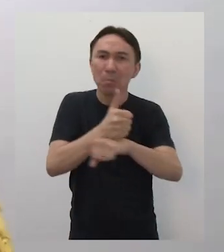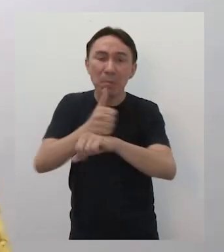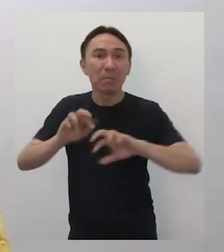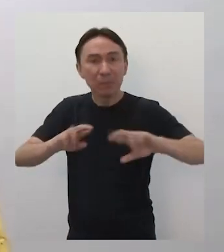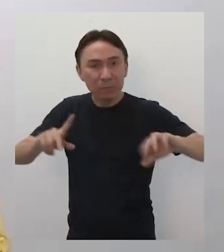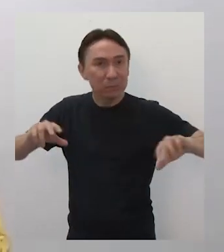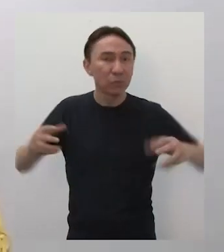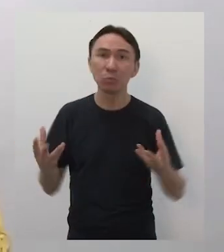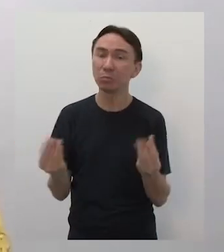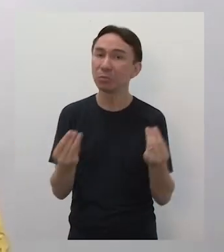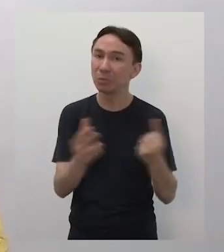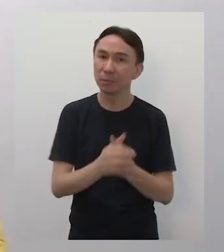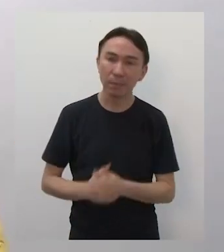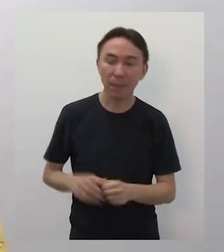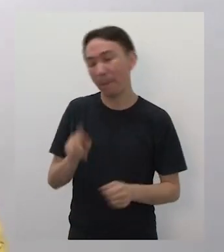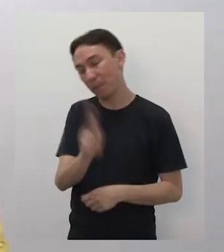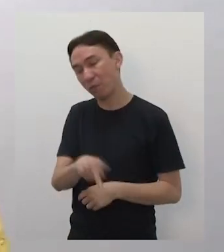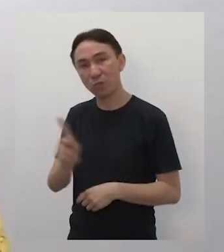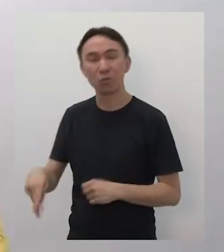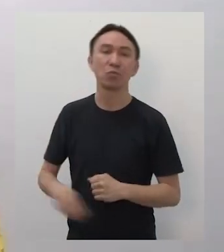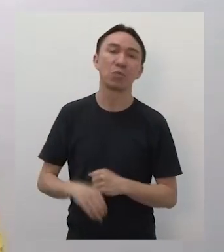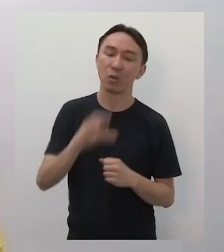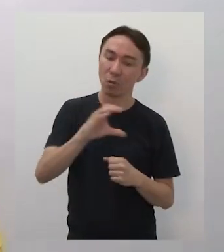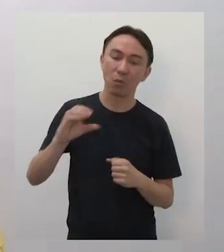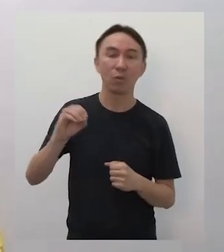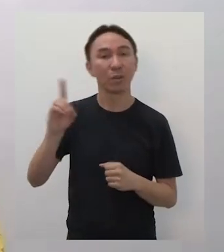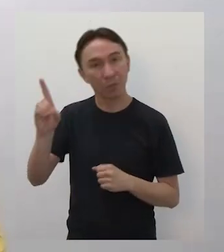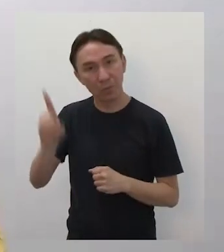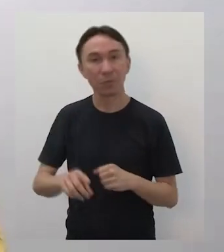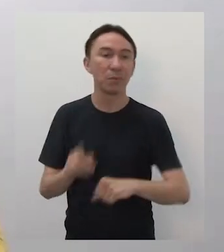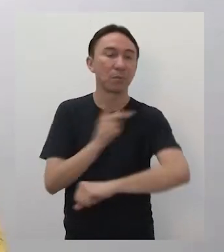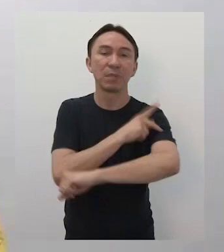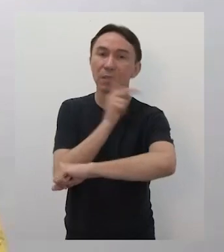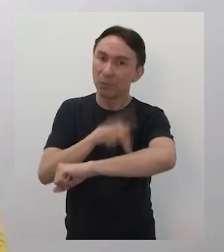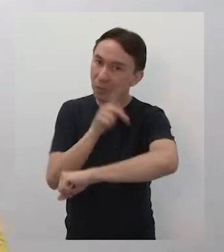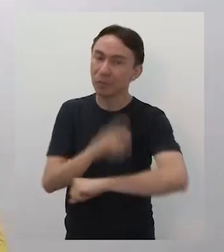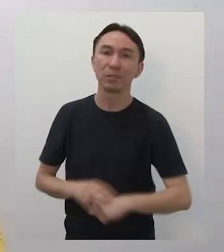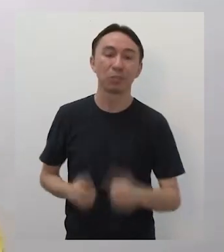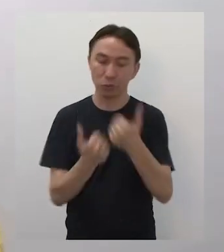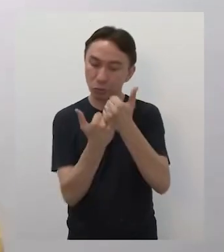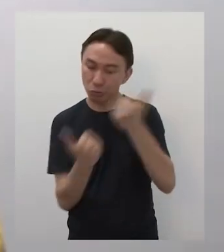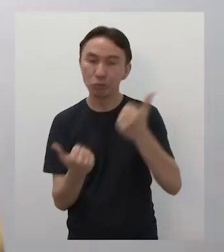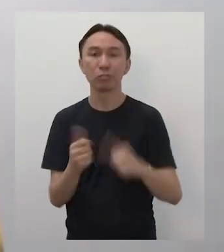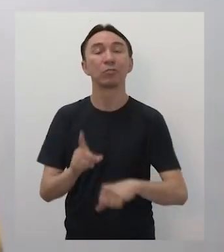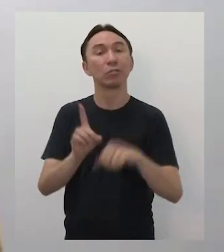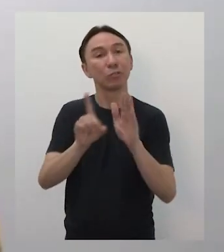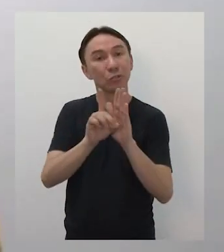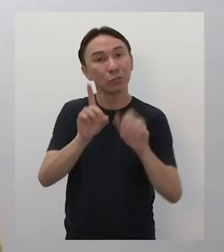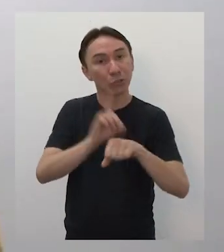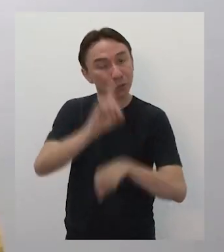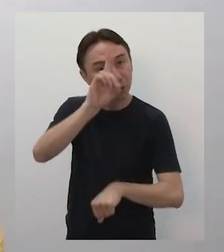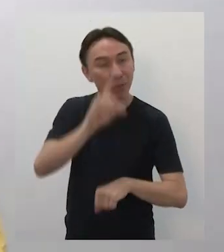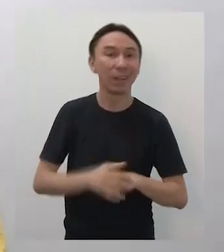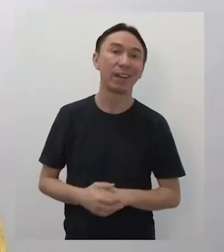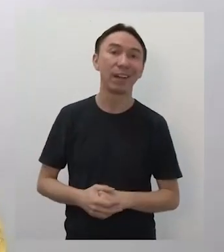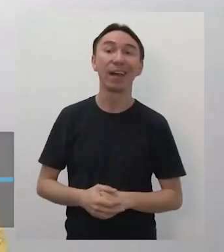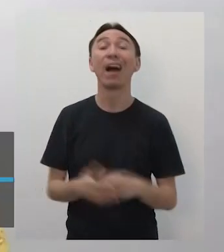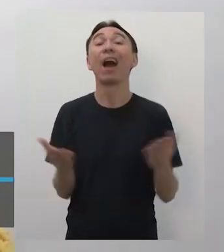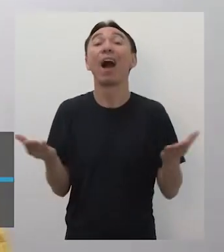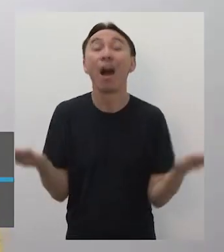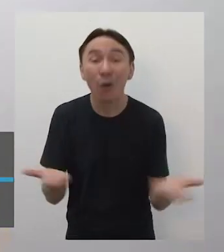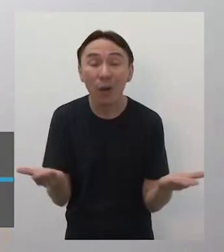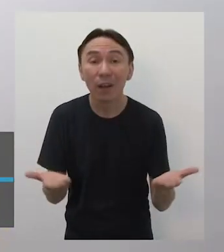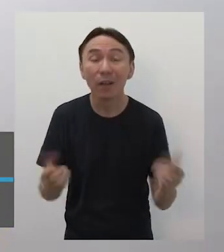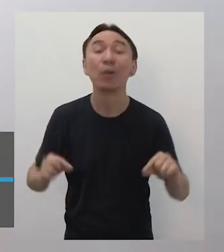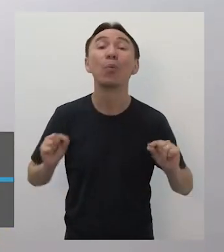Professora, coordenadora pedagógica, vice-diretora e atualmente meu